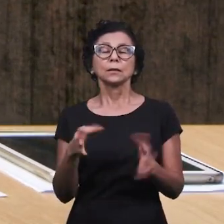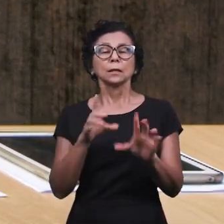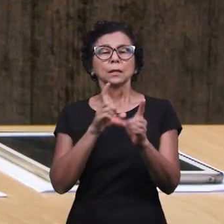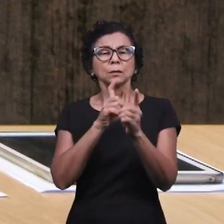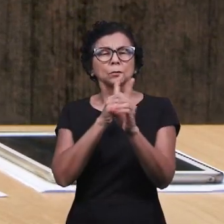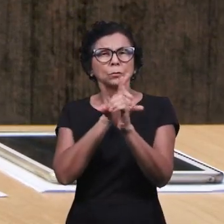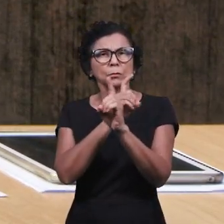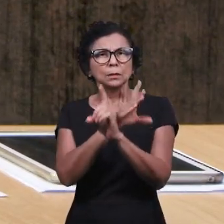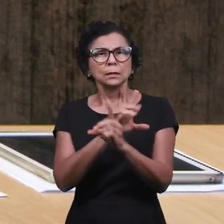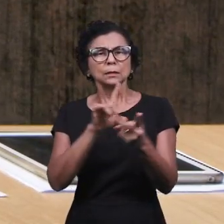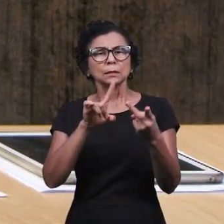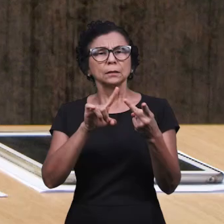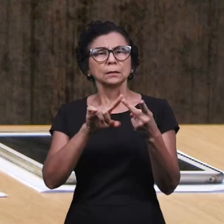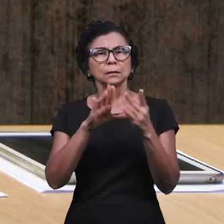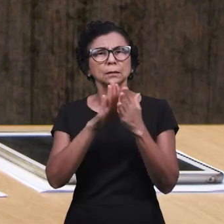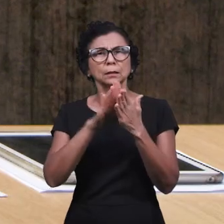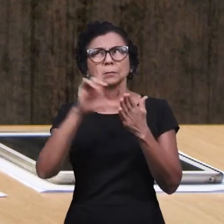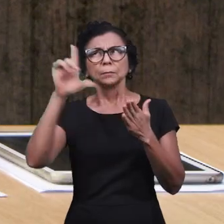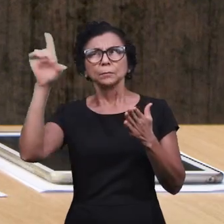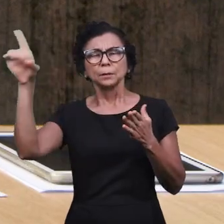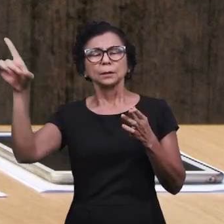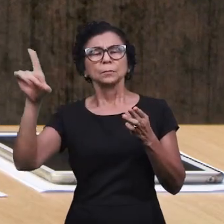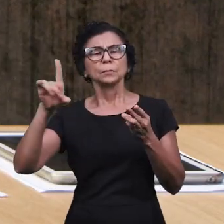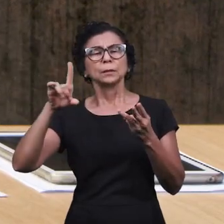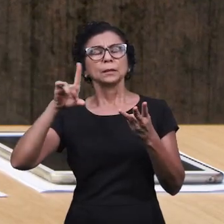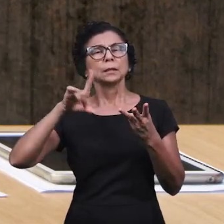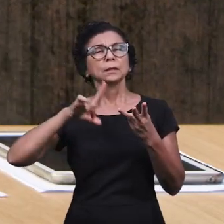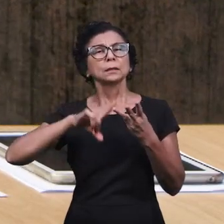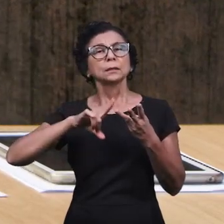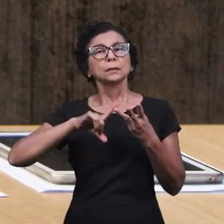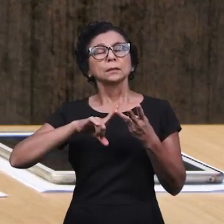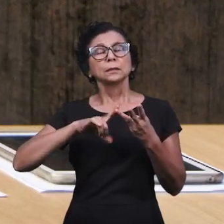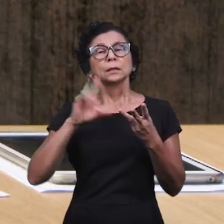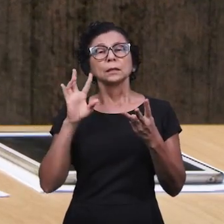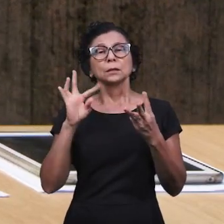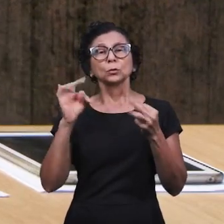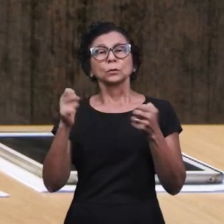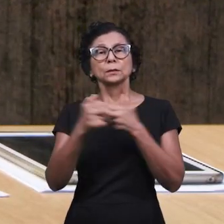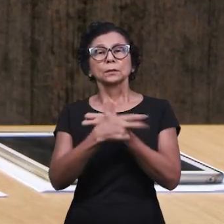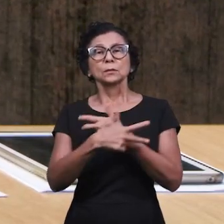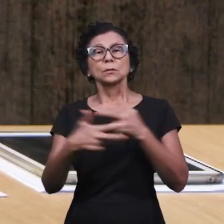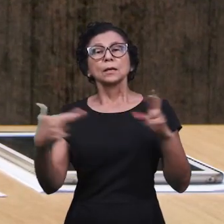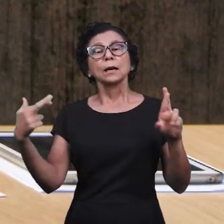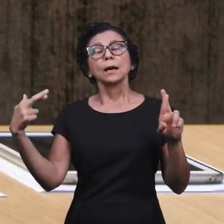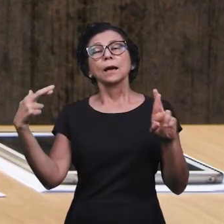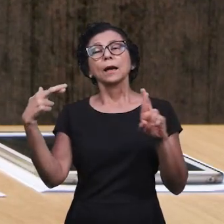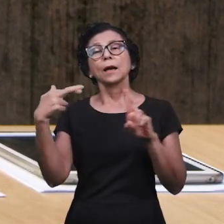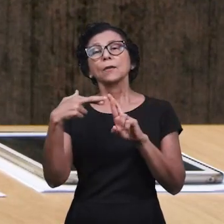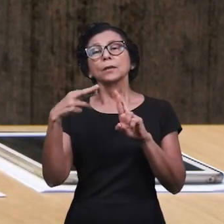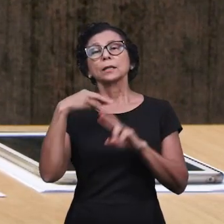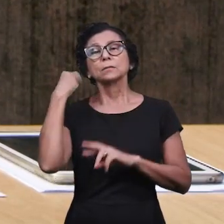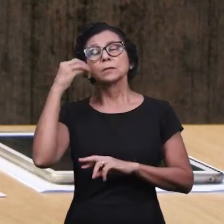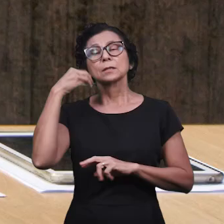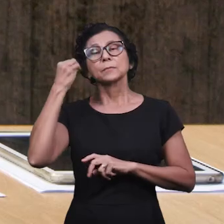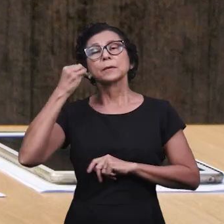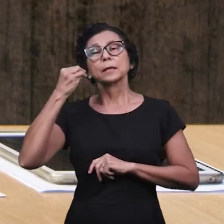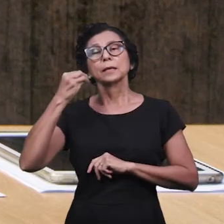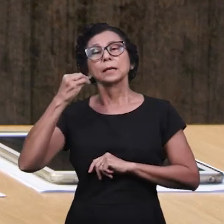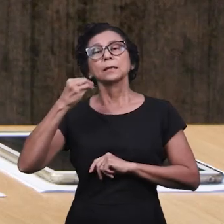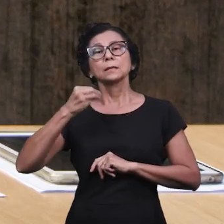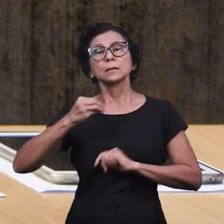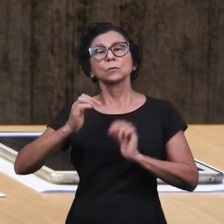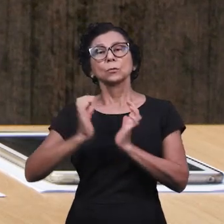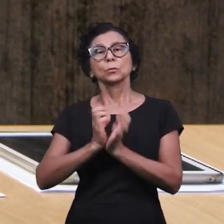do Senhor e tudo aquilo que era referente a uma experiência que eles tiveram aprendendo